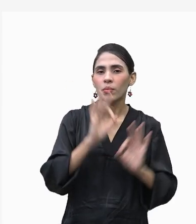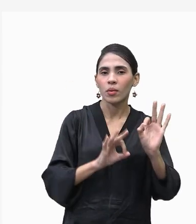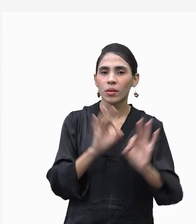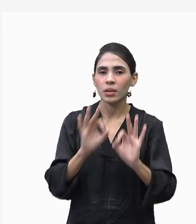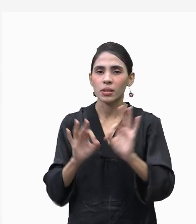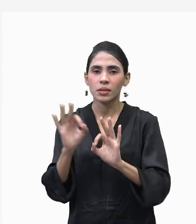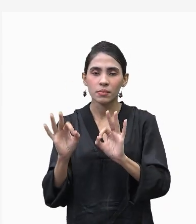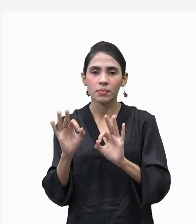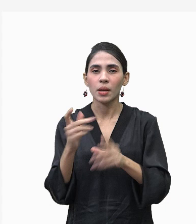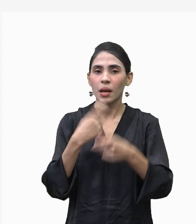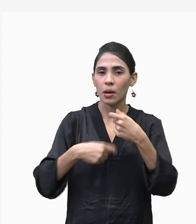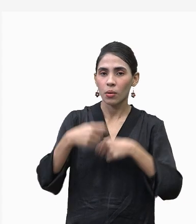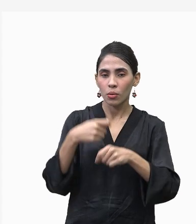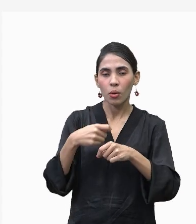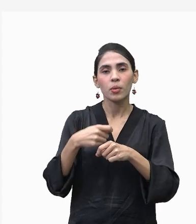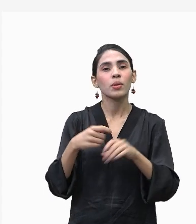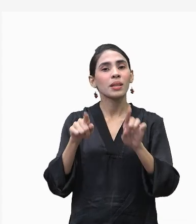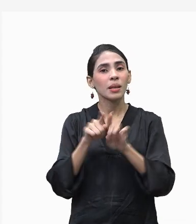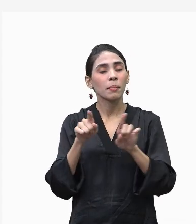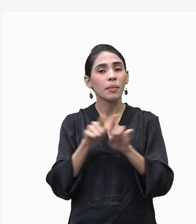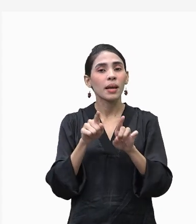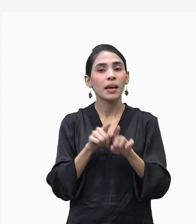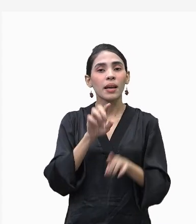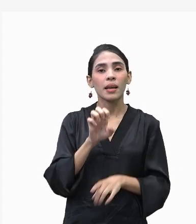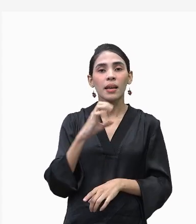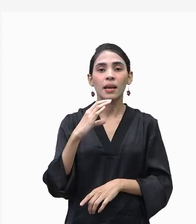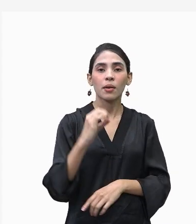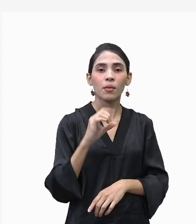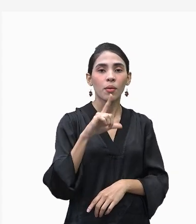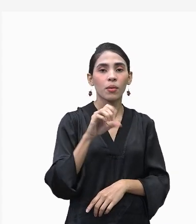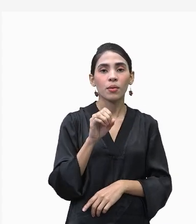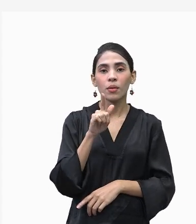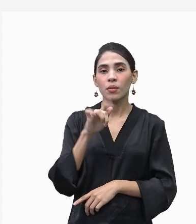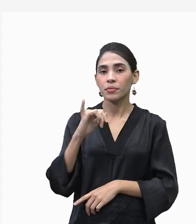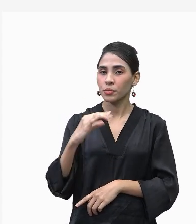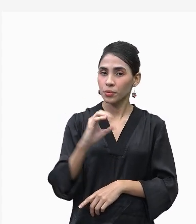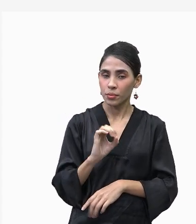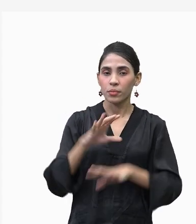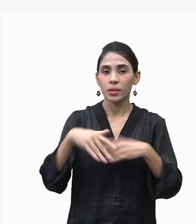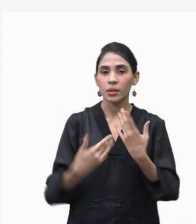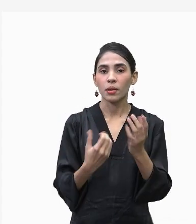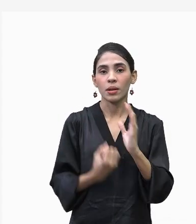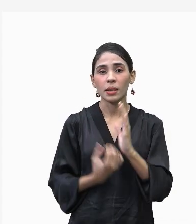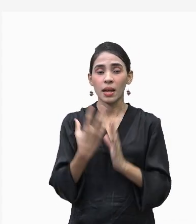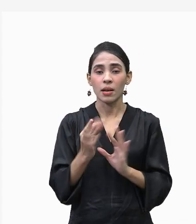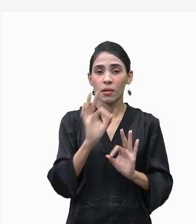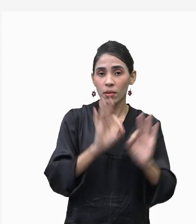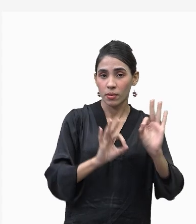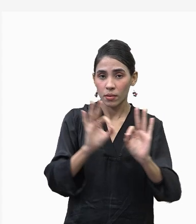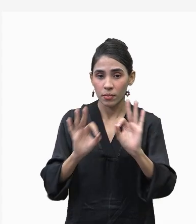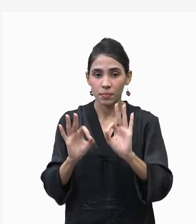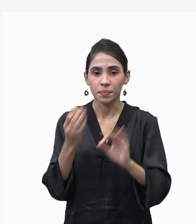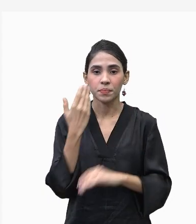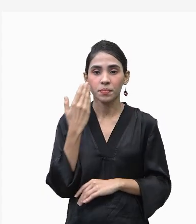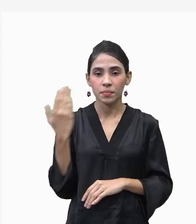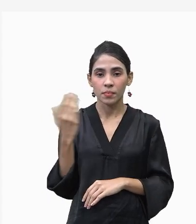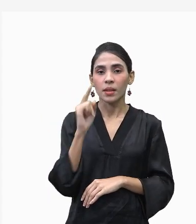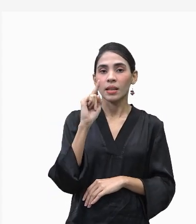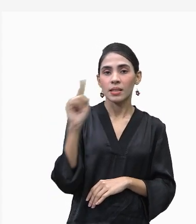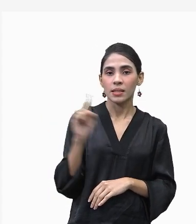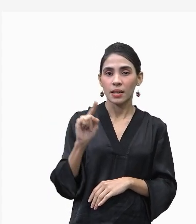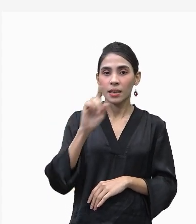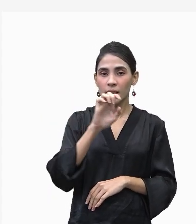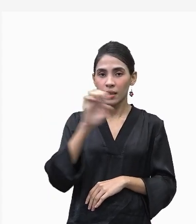zoneamento econômico-ecológico? O processo de elaboração do zoneamento ecológico-econômico envolve a